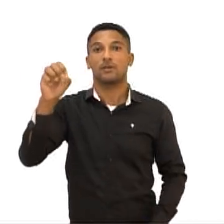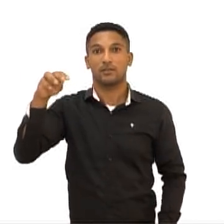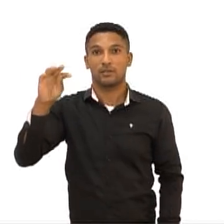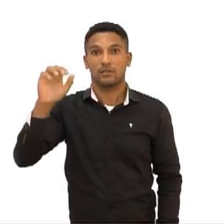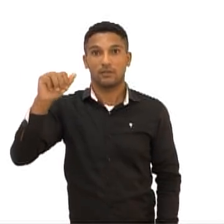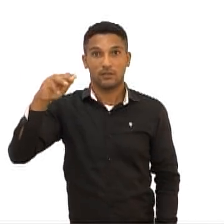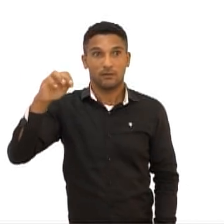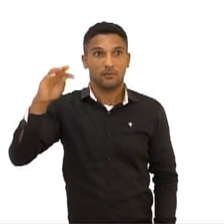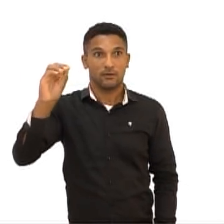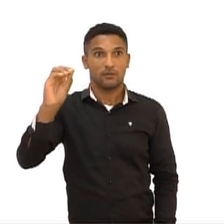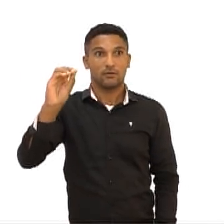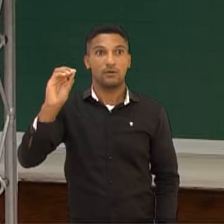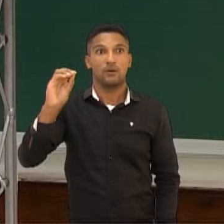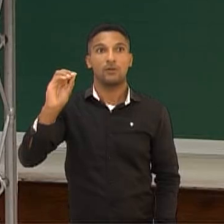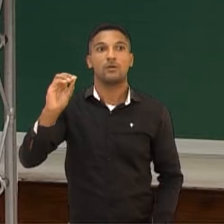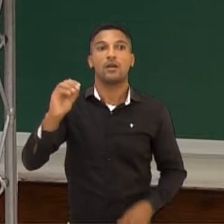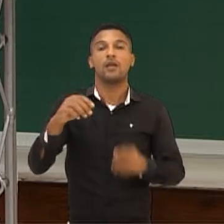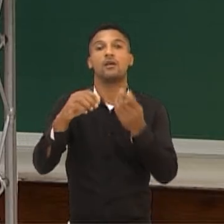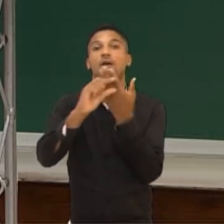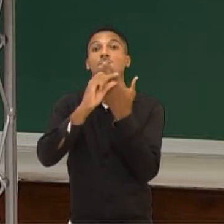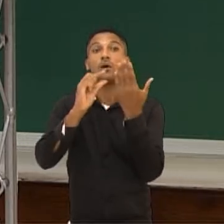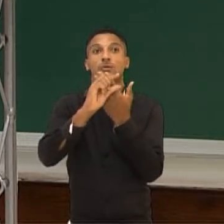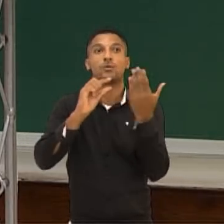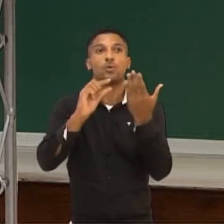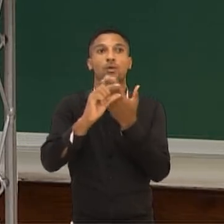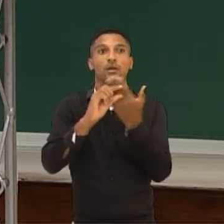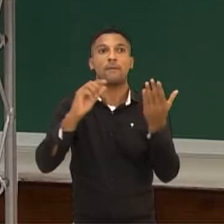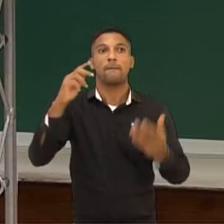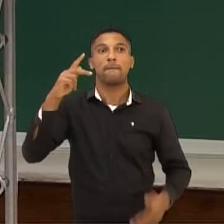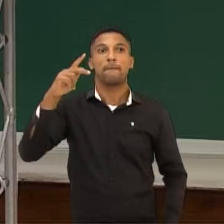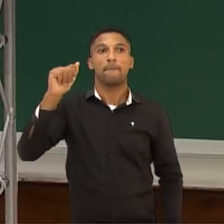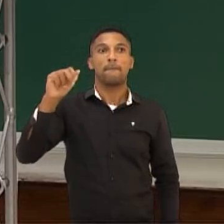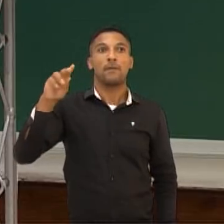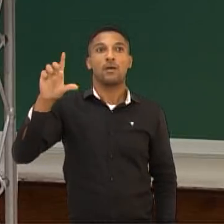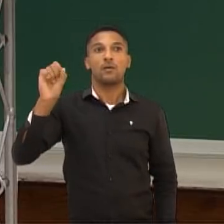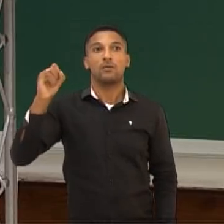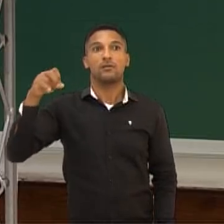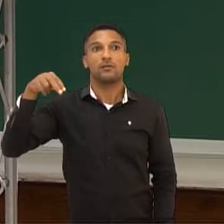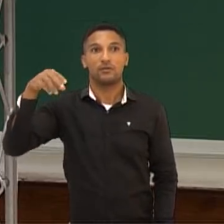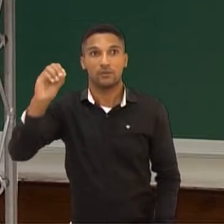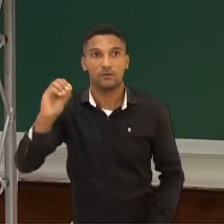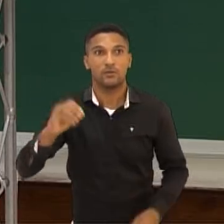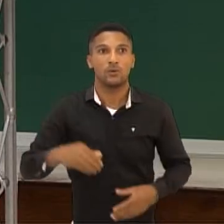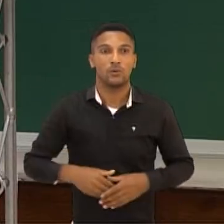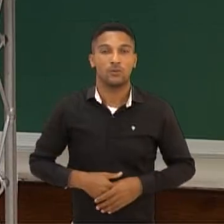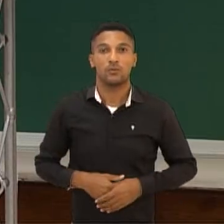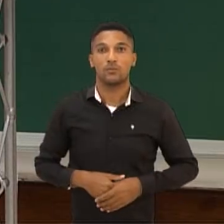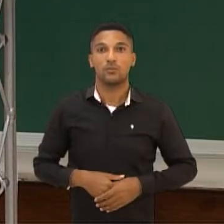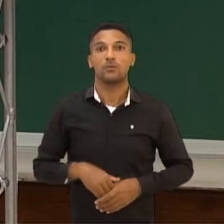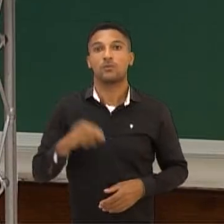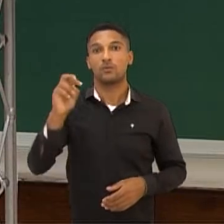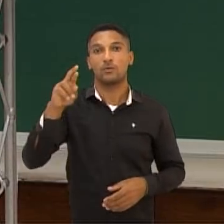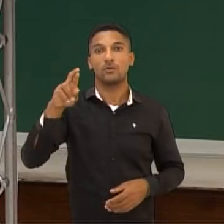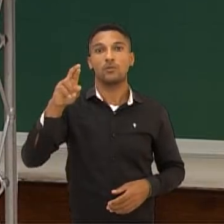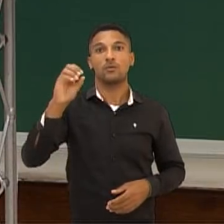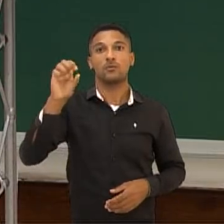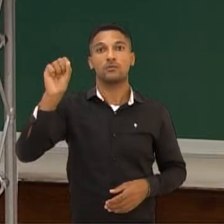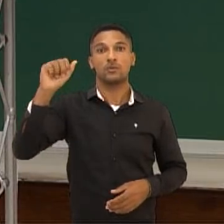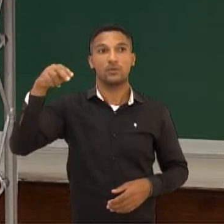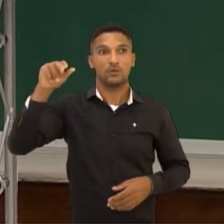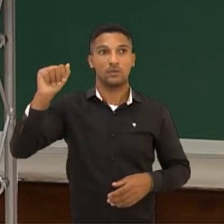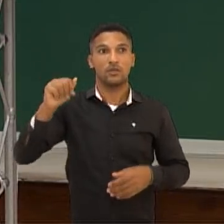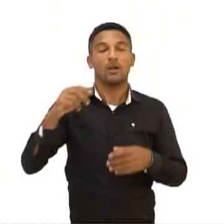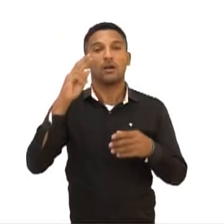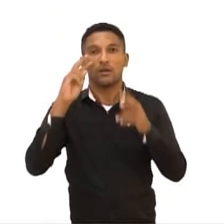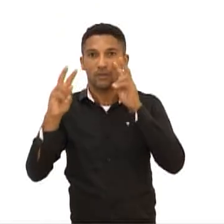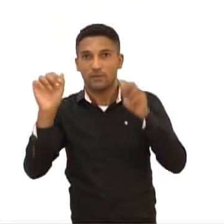poéticas pessoais. Lembra que a gente falou dessa artista? A gente vai falar um pouco mais sobre ela hoje, né? Ela tem essas obras que trabalham sempre a